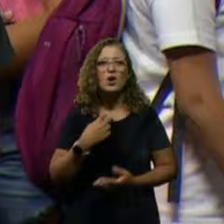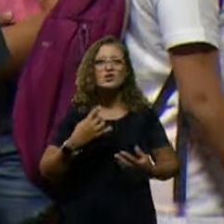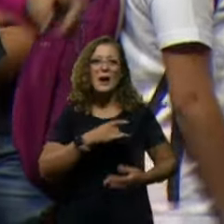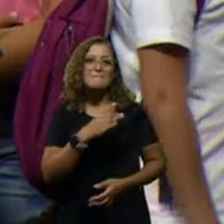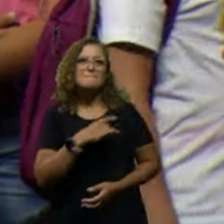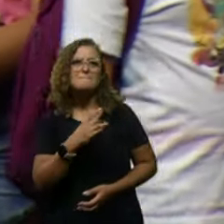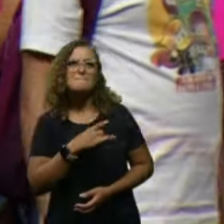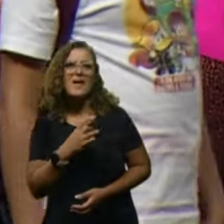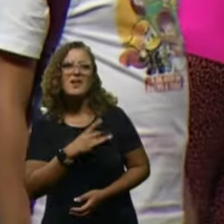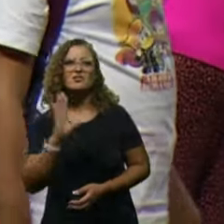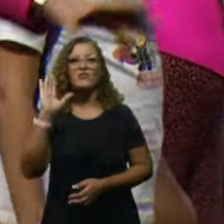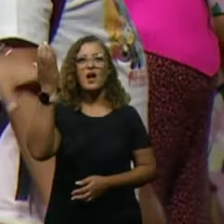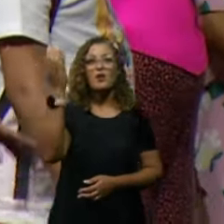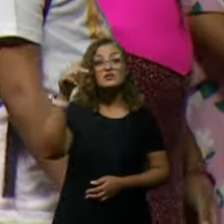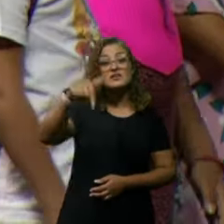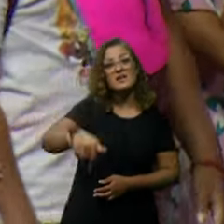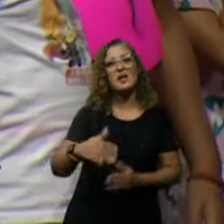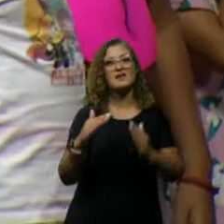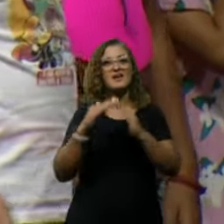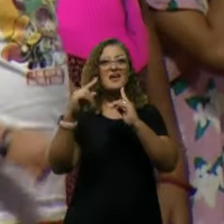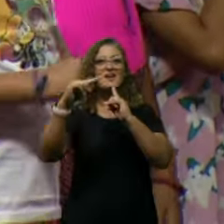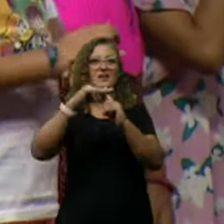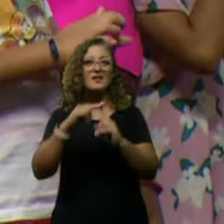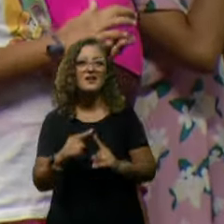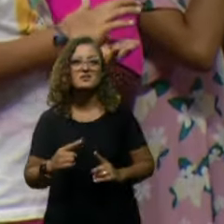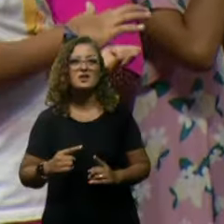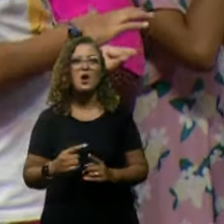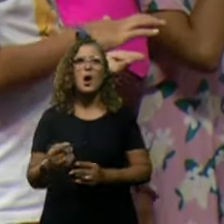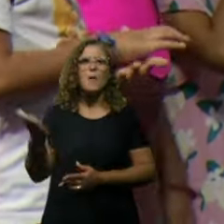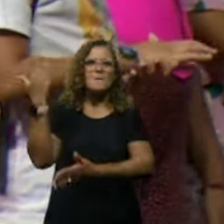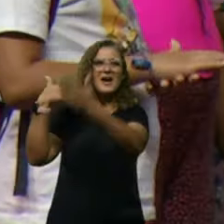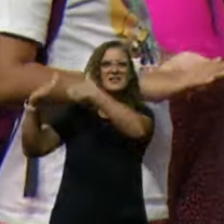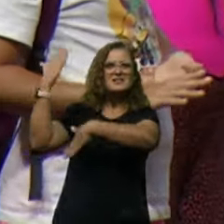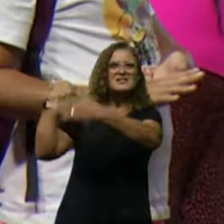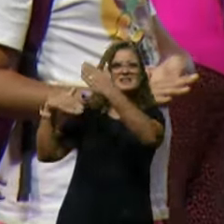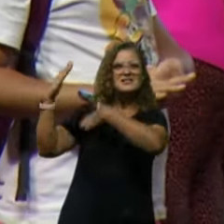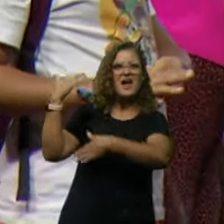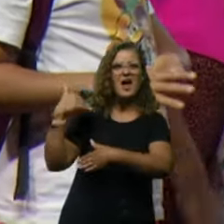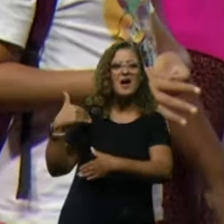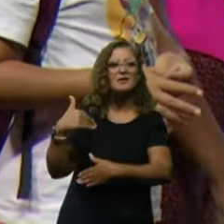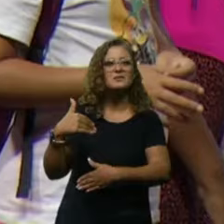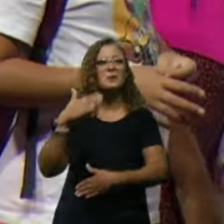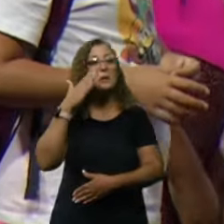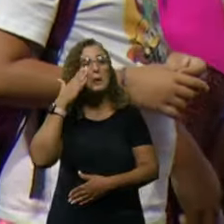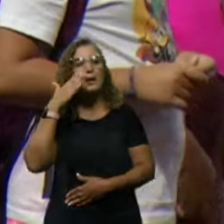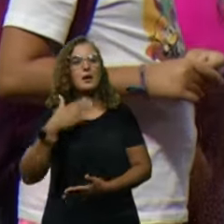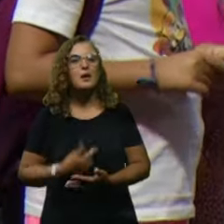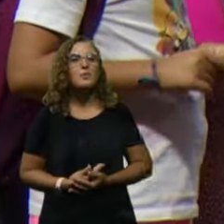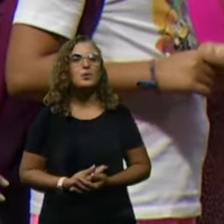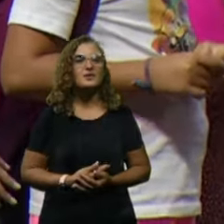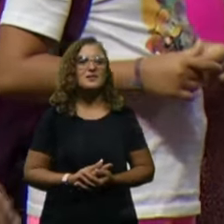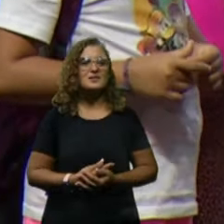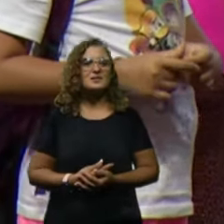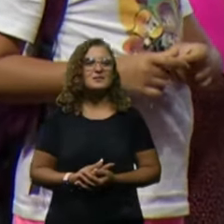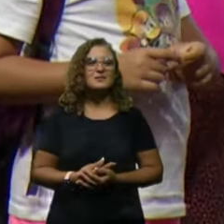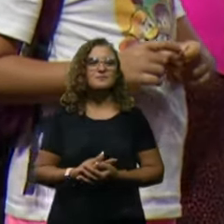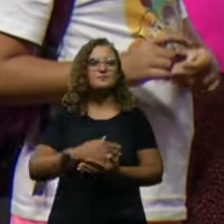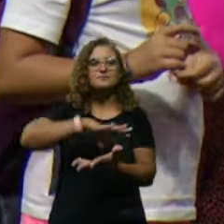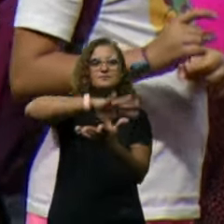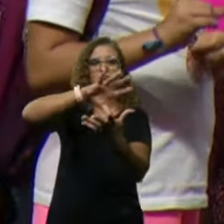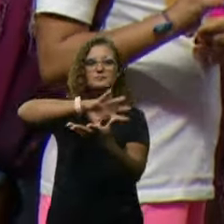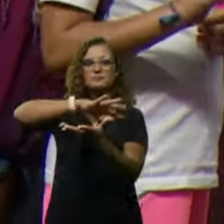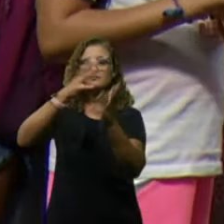a revolução lá maior que a igreja já viu que chamamos de reforma protestante não aconteceu com a gente levando pedra nem Pau para